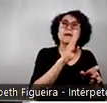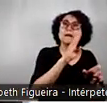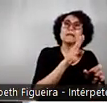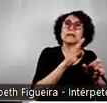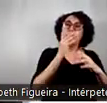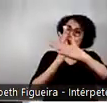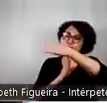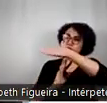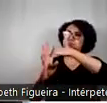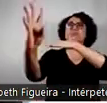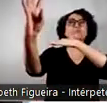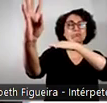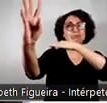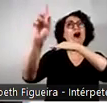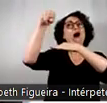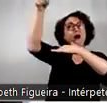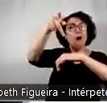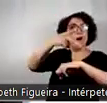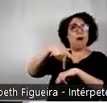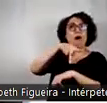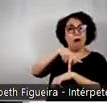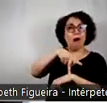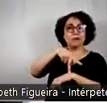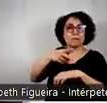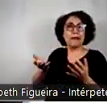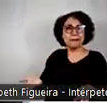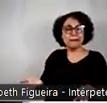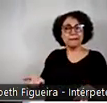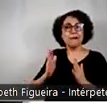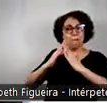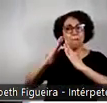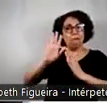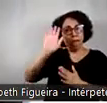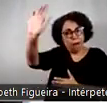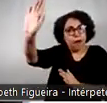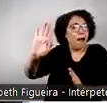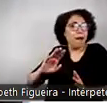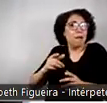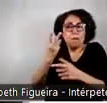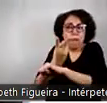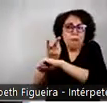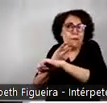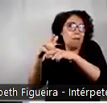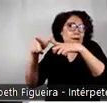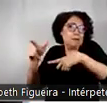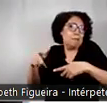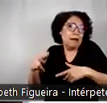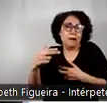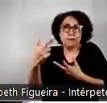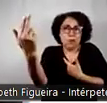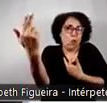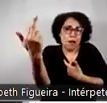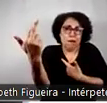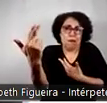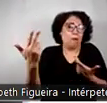de pessoas imigrantes, de brasileiros imigrantes, o dobro de pessoas que moram, de imigrantes